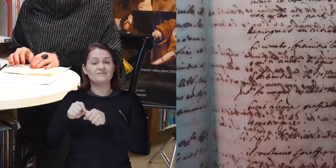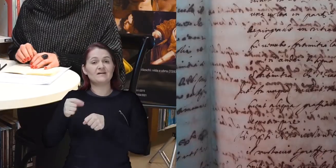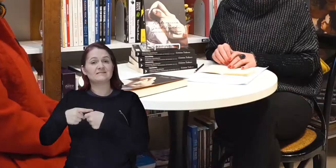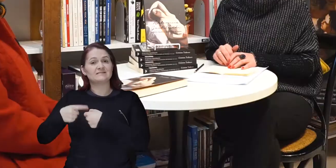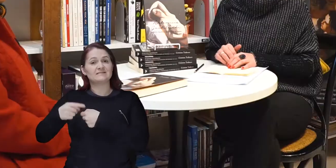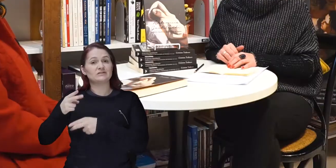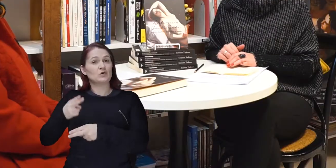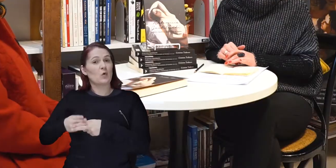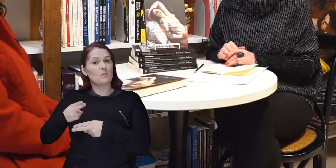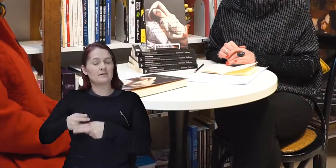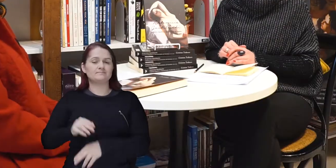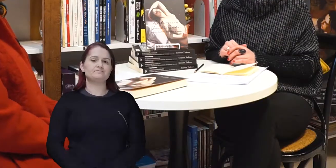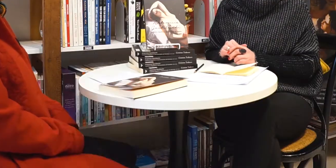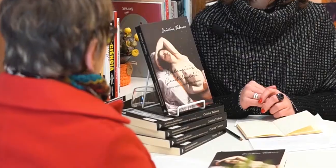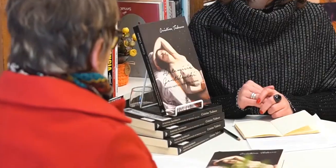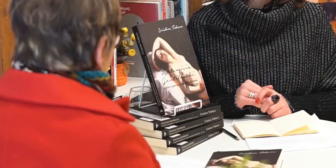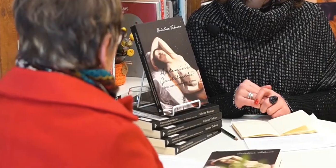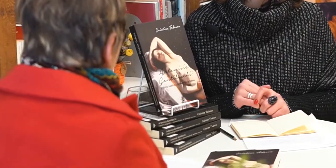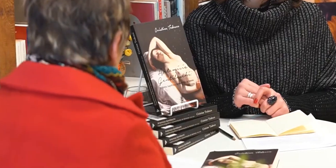que Artemisia produziu em Roma.